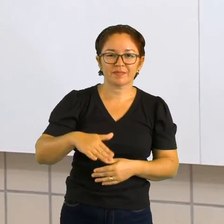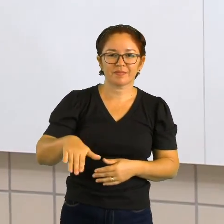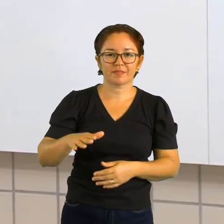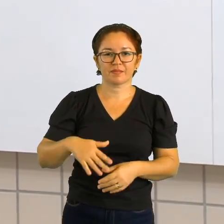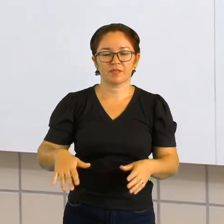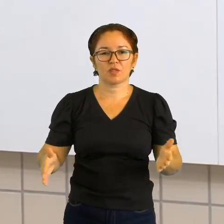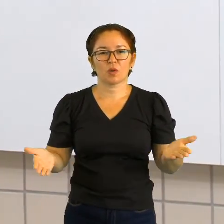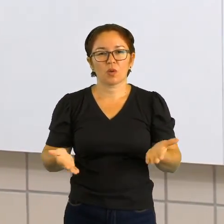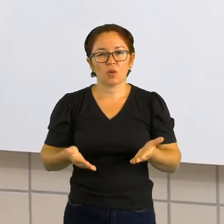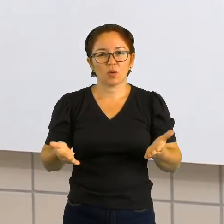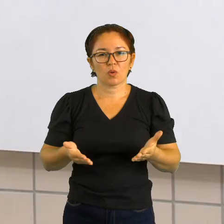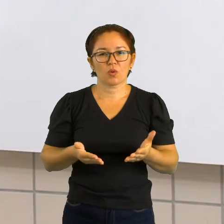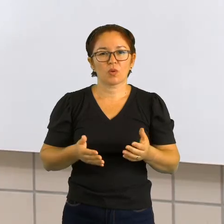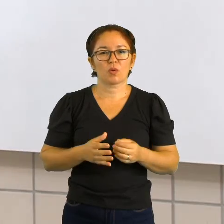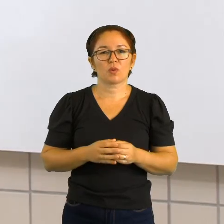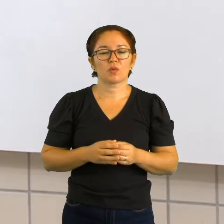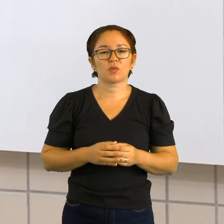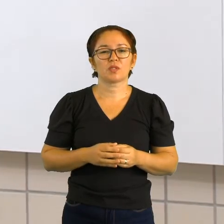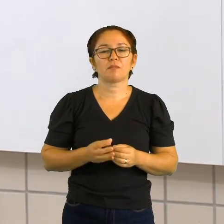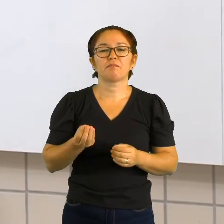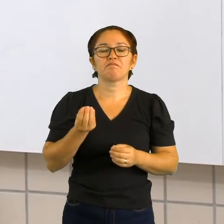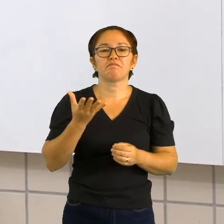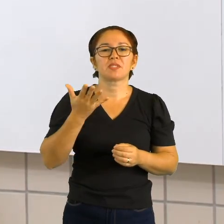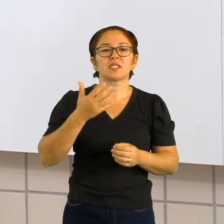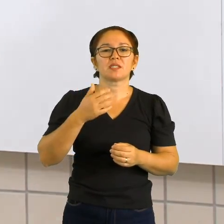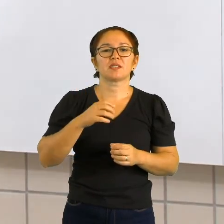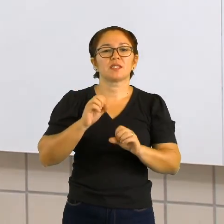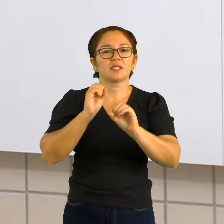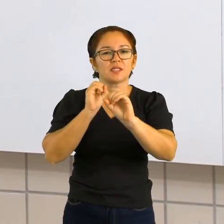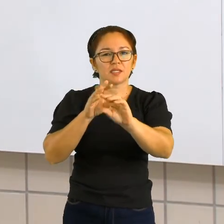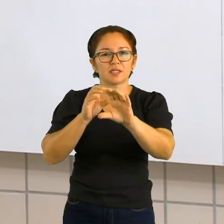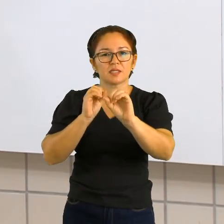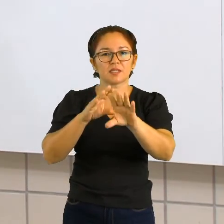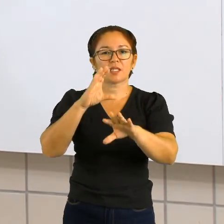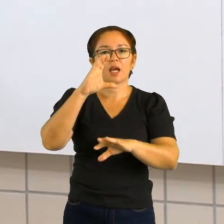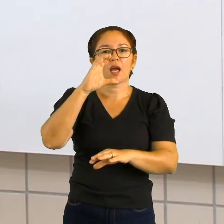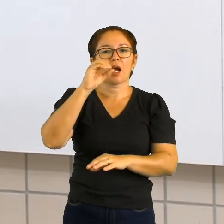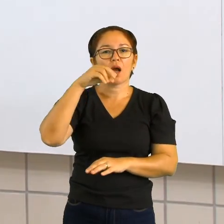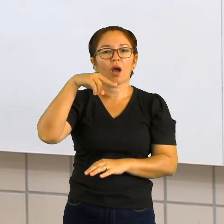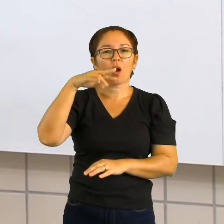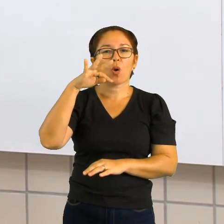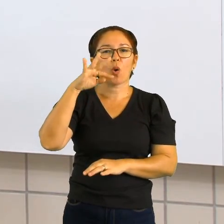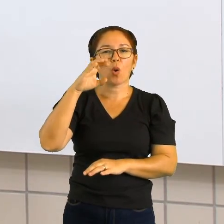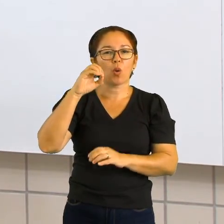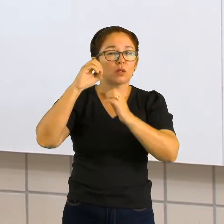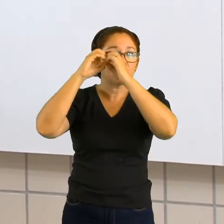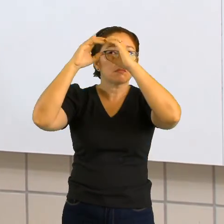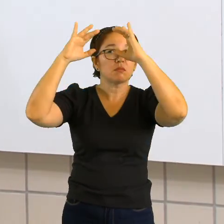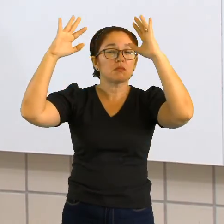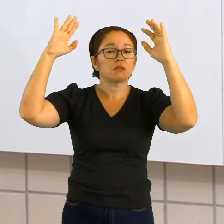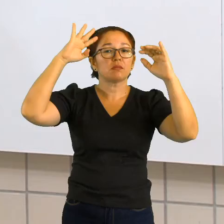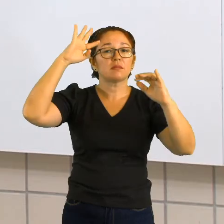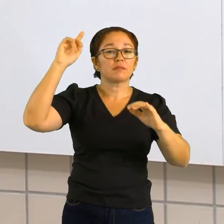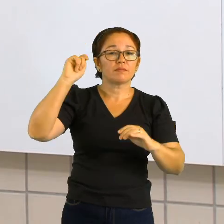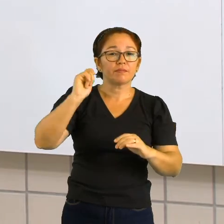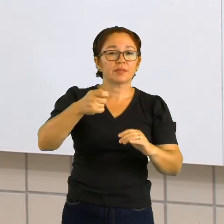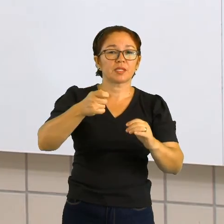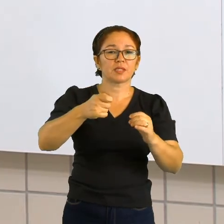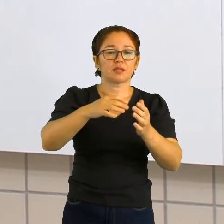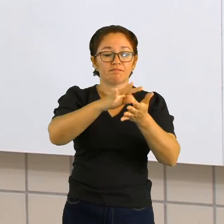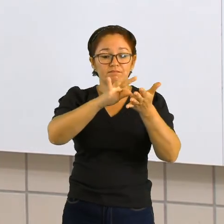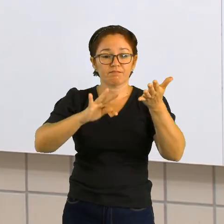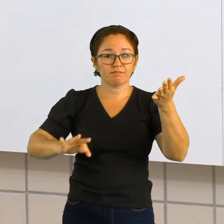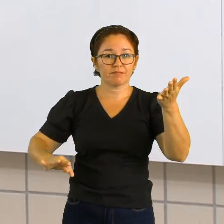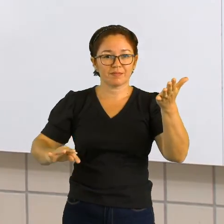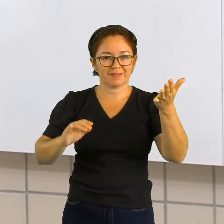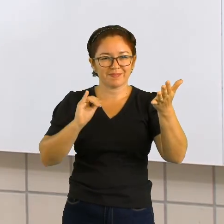foi um pouquinho para a gente entender sobre a estruturação dos contos de fada e toda a sua história.